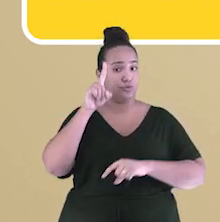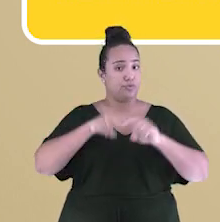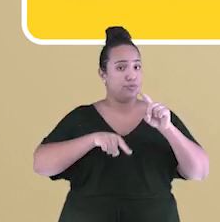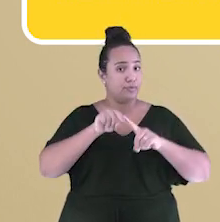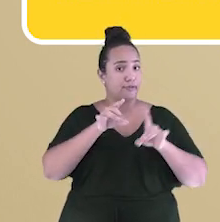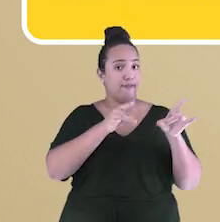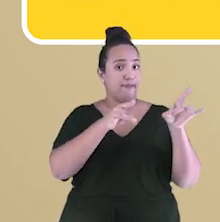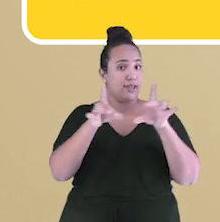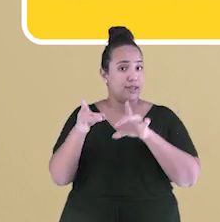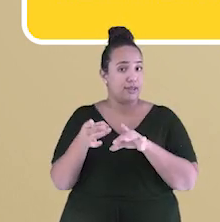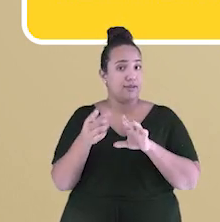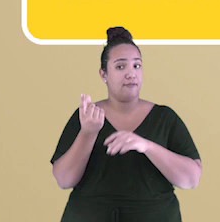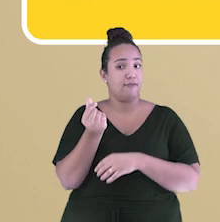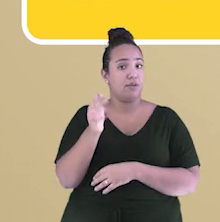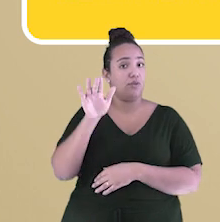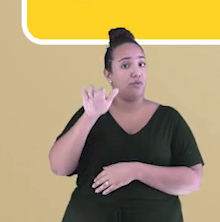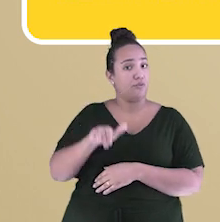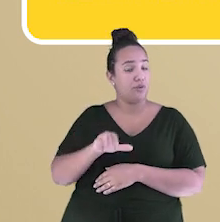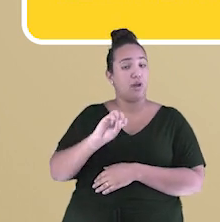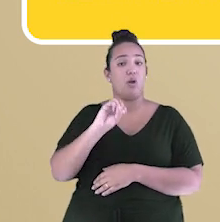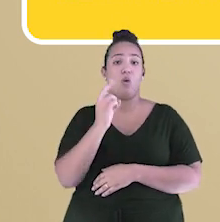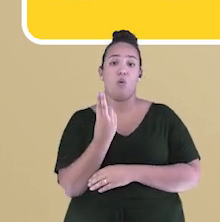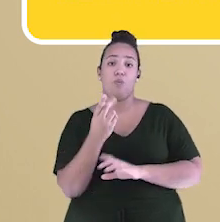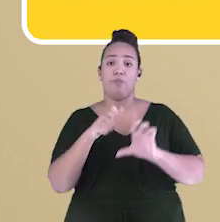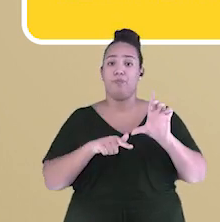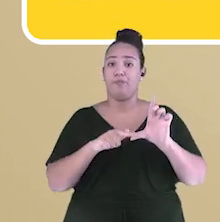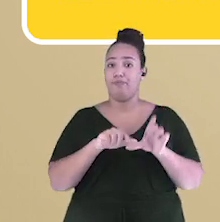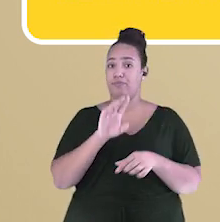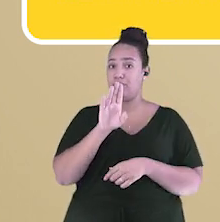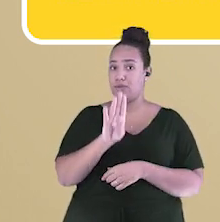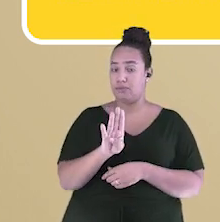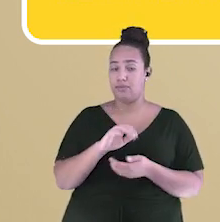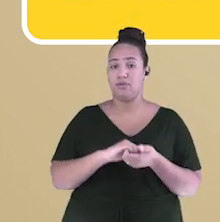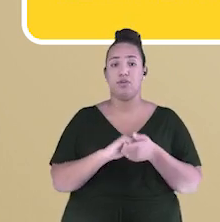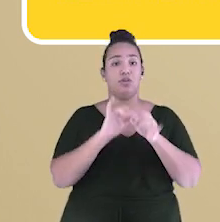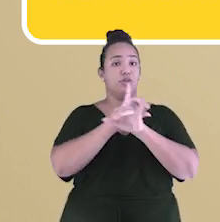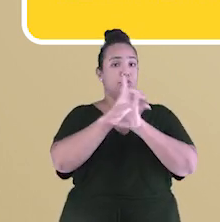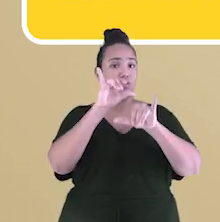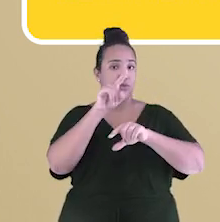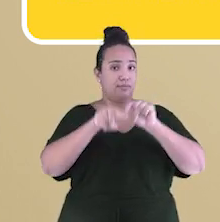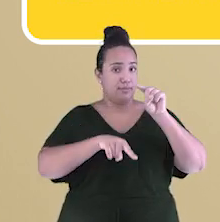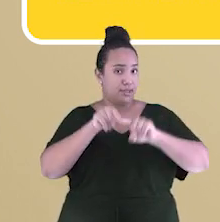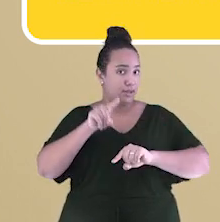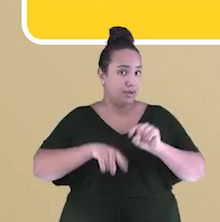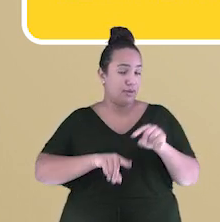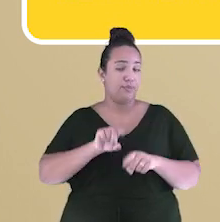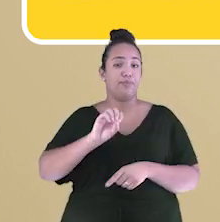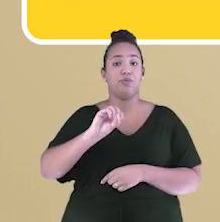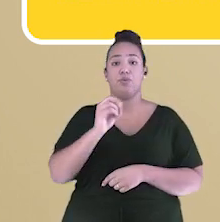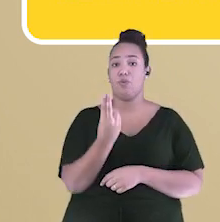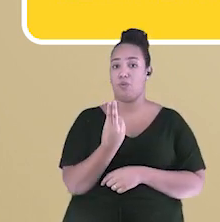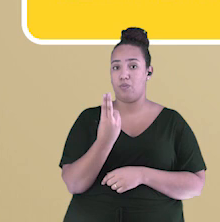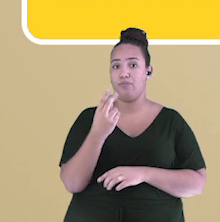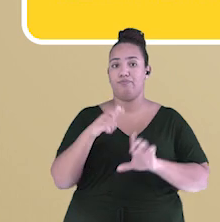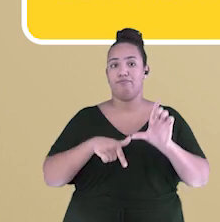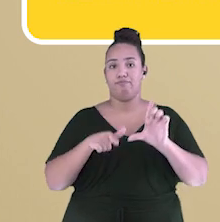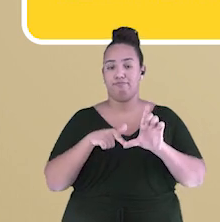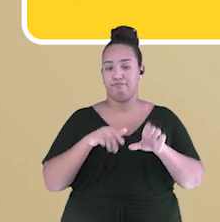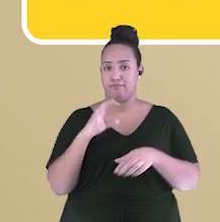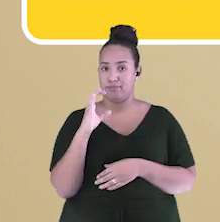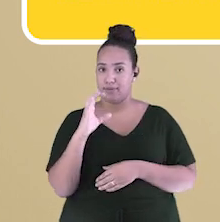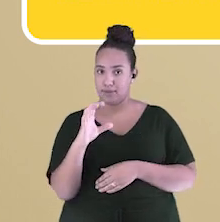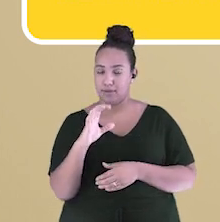de promoção de um supermercado. Ou, letra B. Divulgar um serviço.